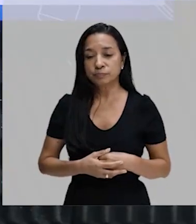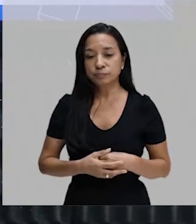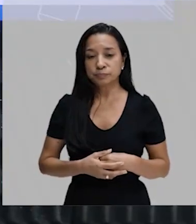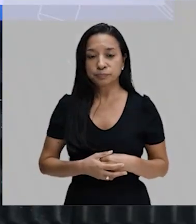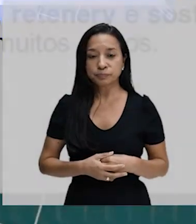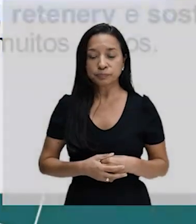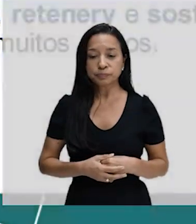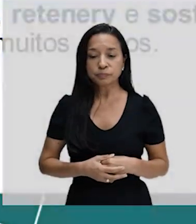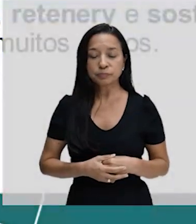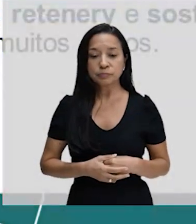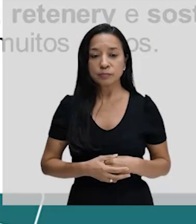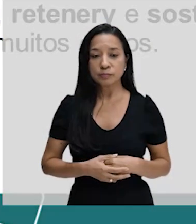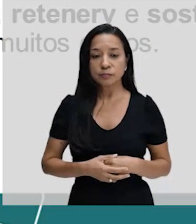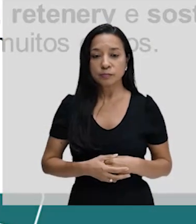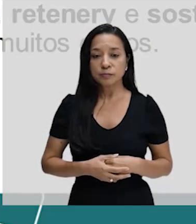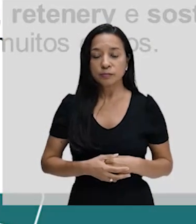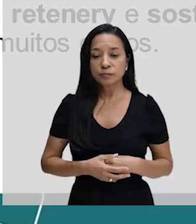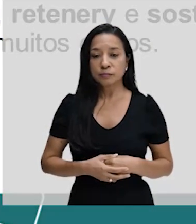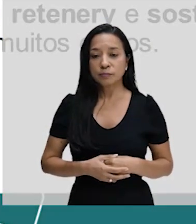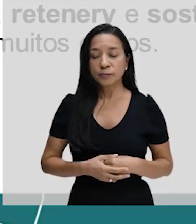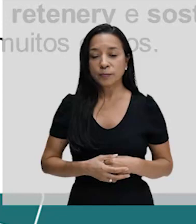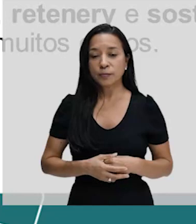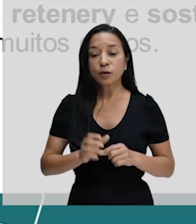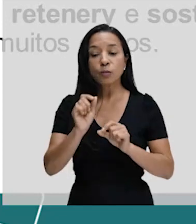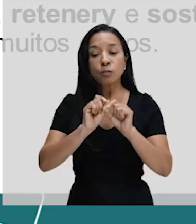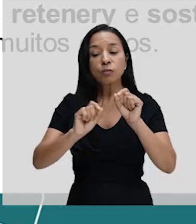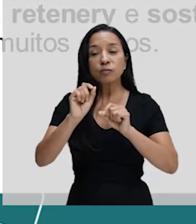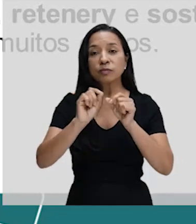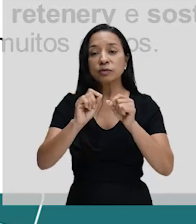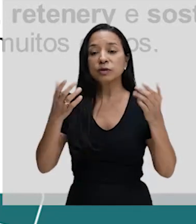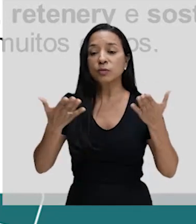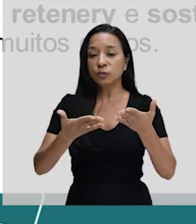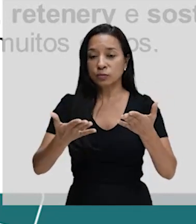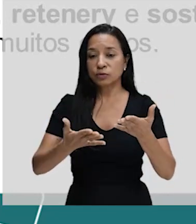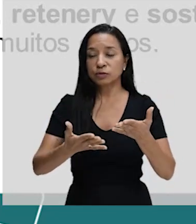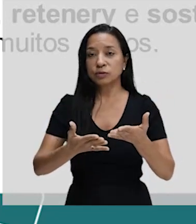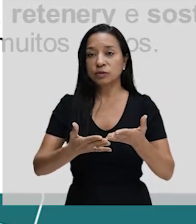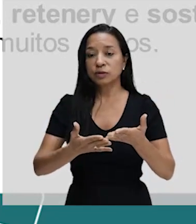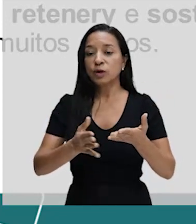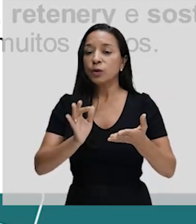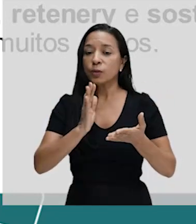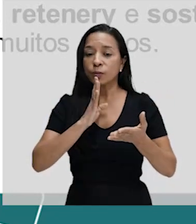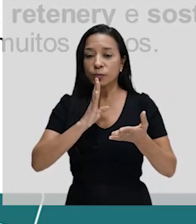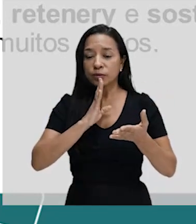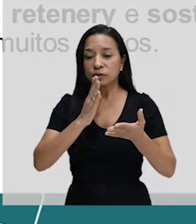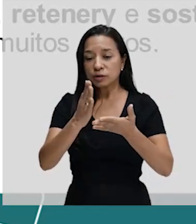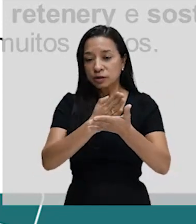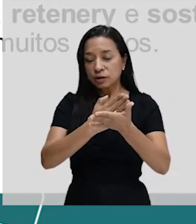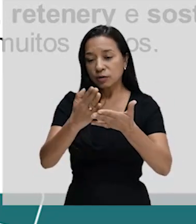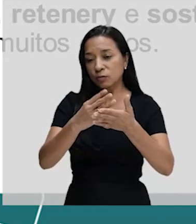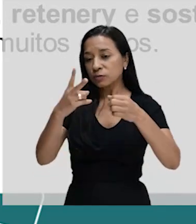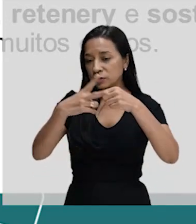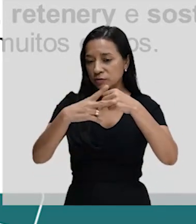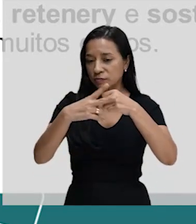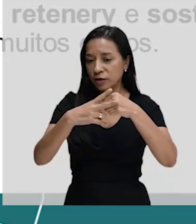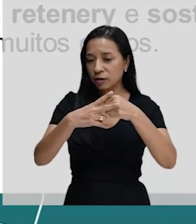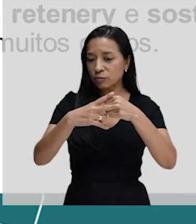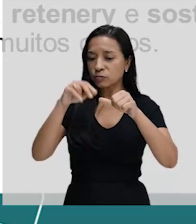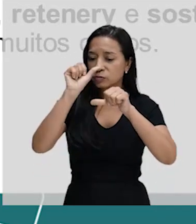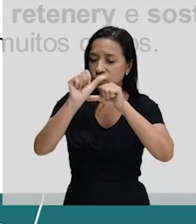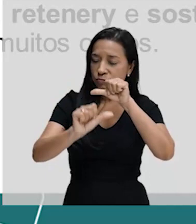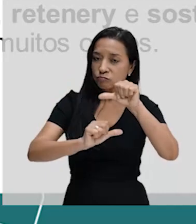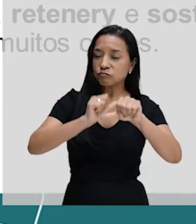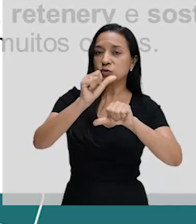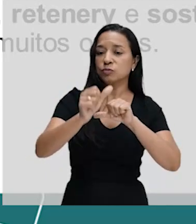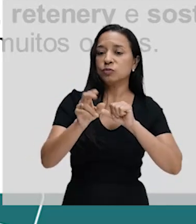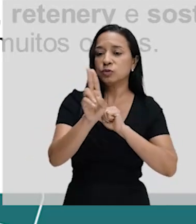melhor. Em vez disso, o que nós vamos fazer hoje? Conhecer alguns verbos irregulares em espanhol que são bastante